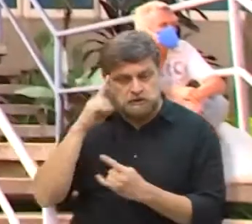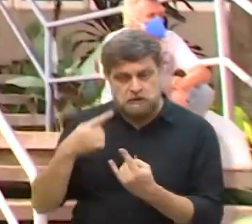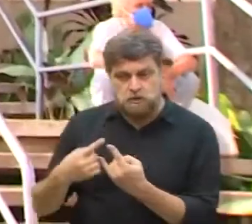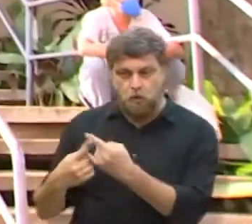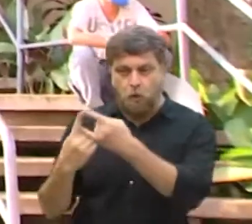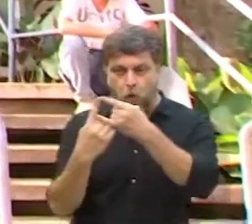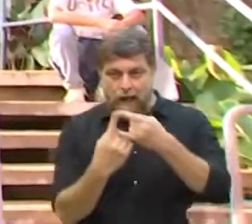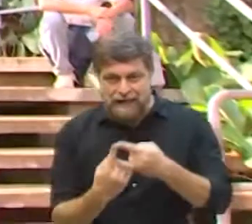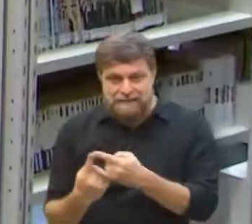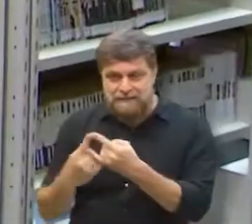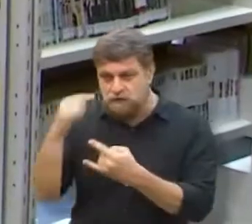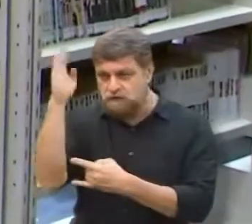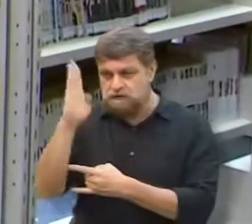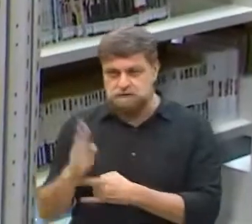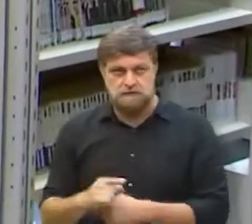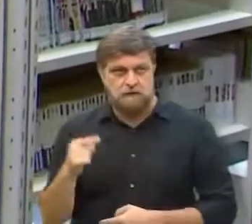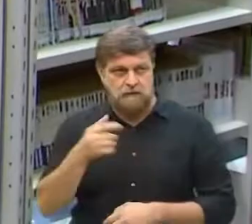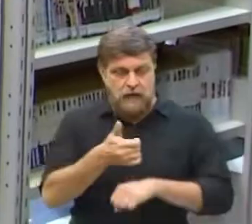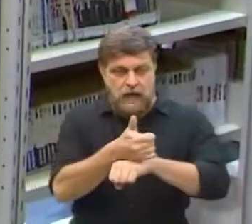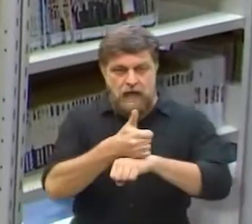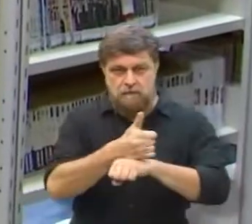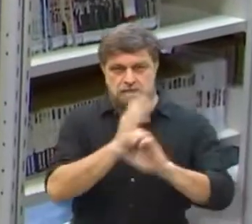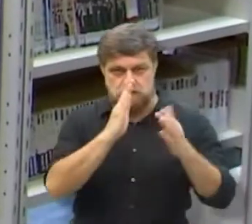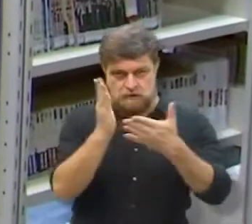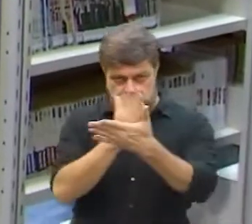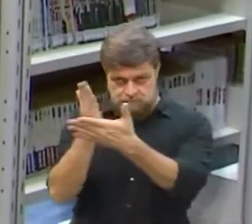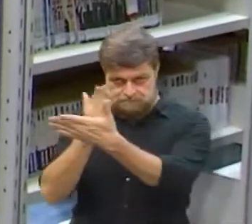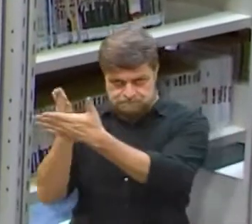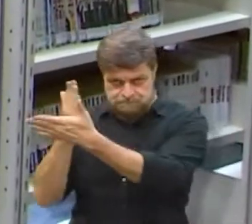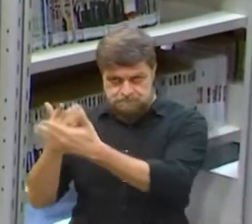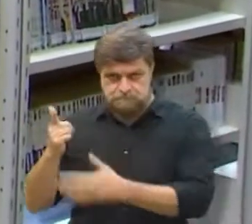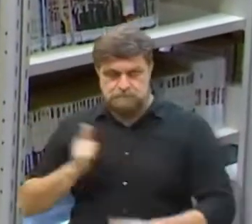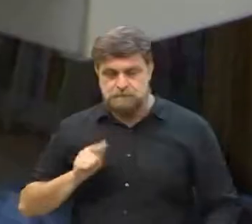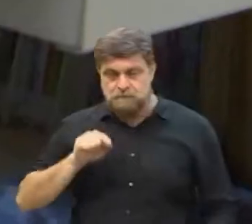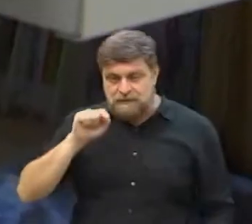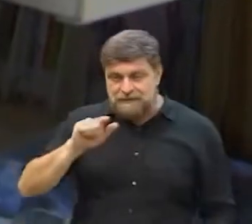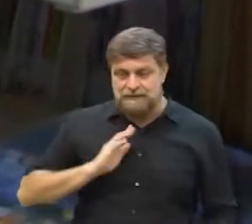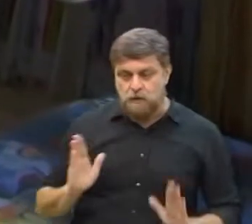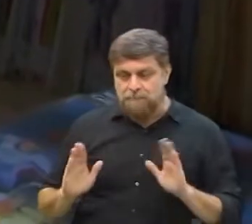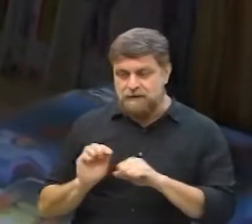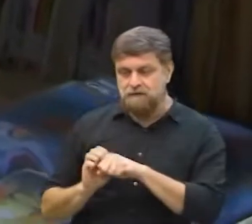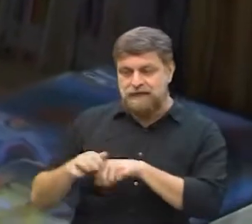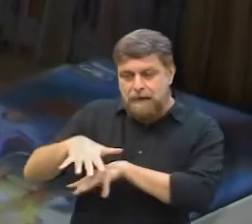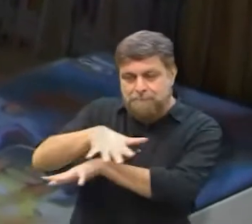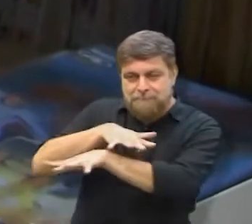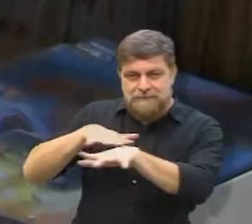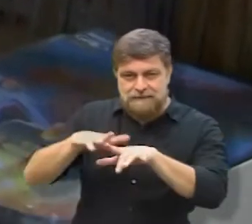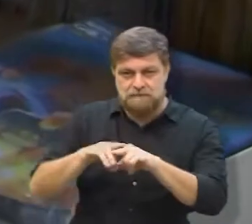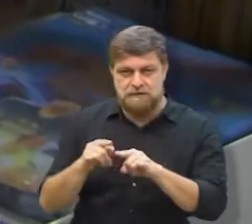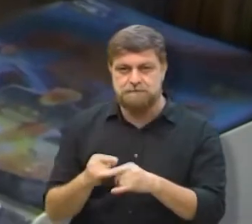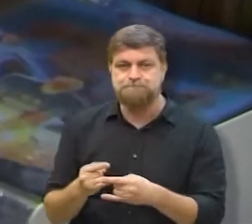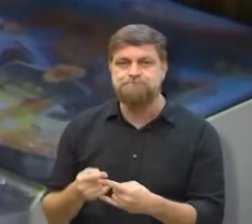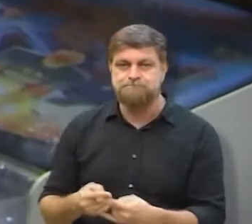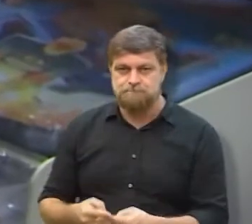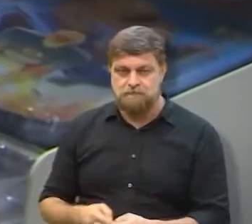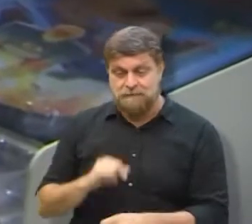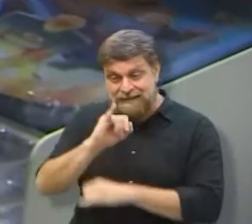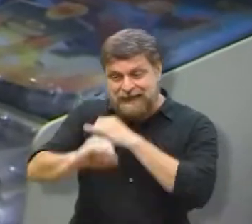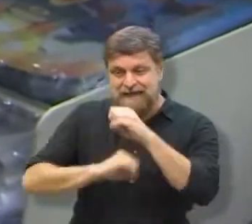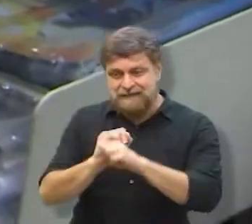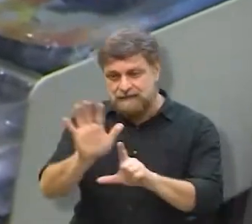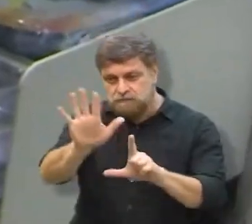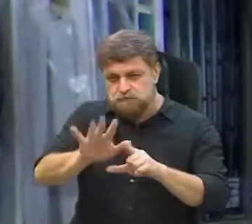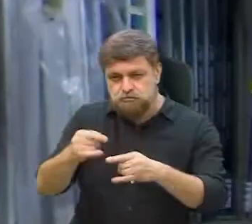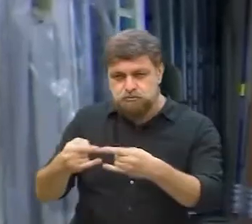do Quadrinho Nacional. De acordo com a bibliotecária Suzy Elias, o evento, que na pandemia tem ocorrido de